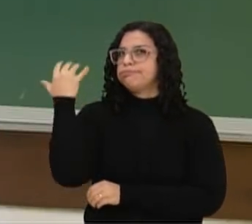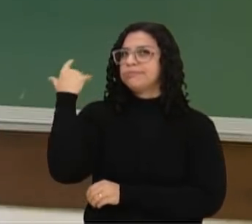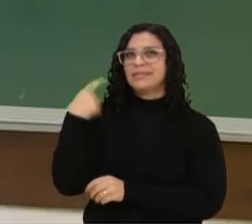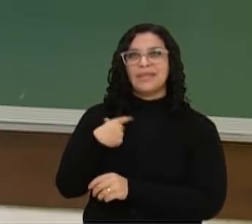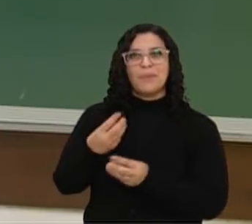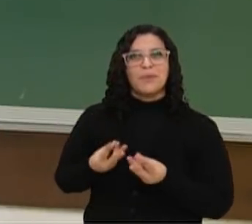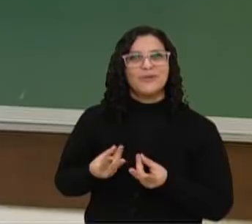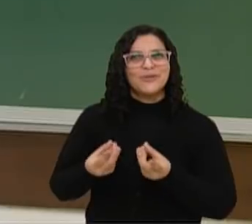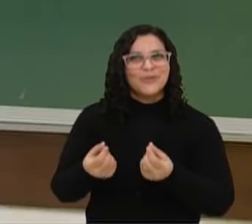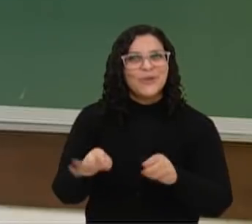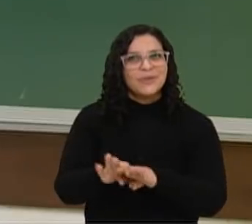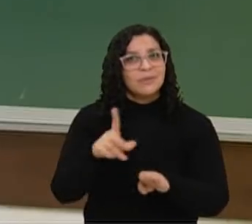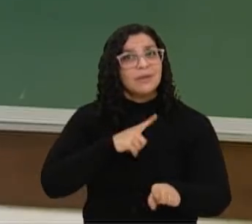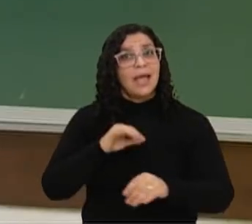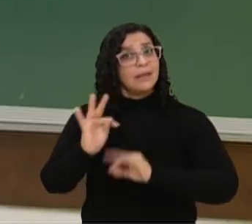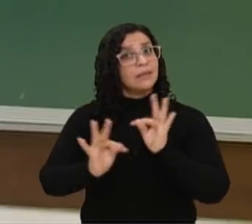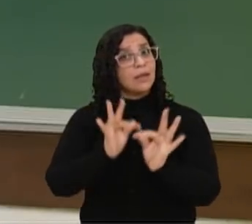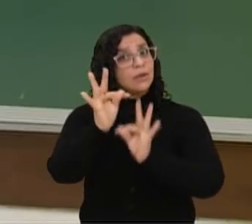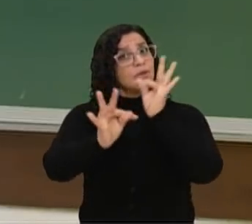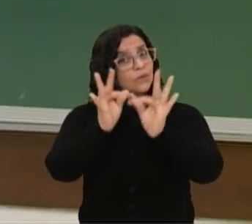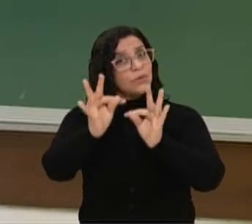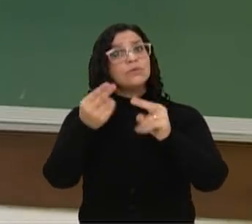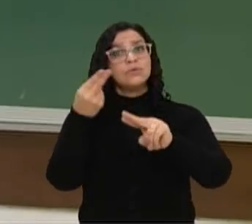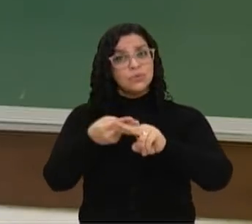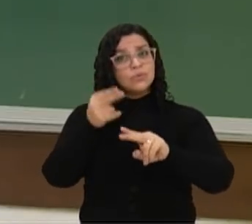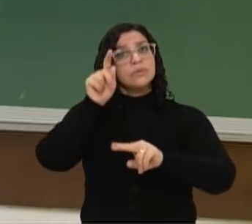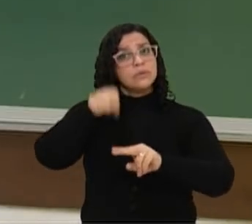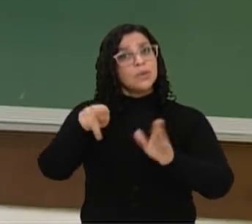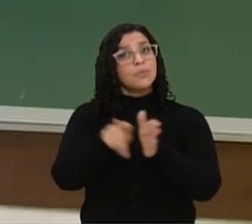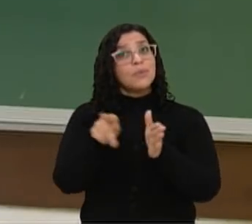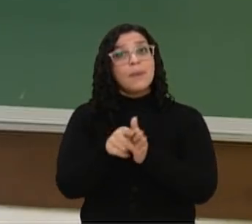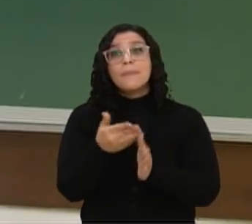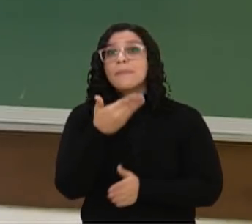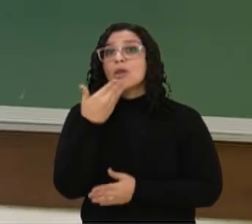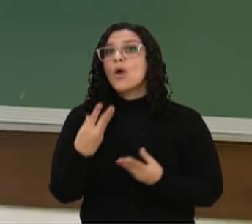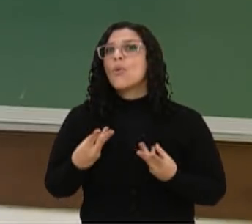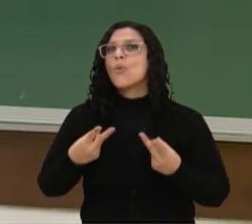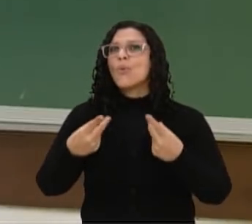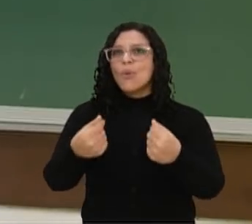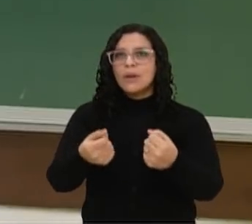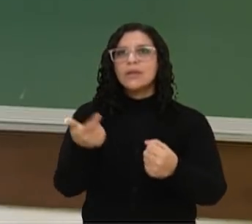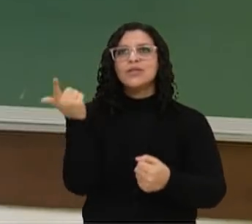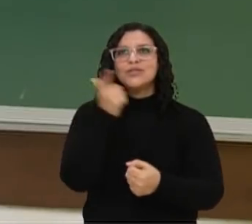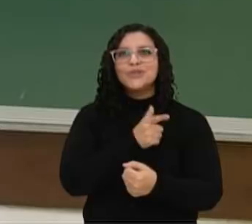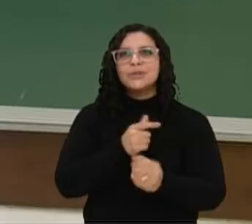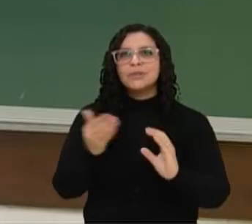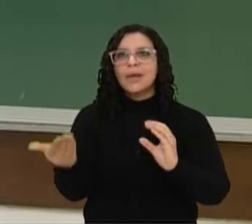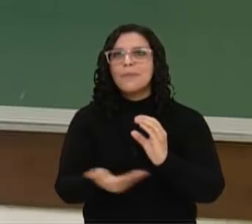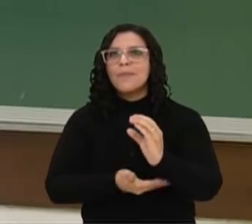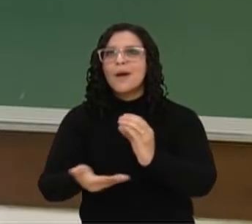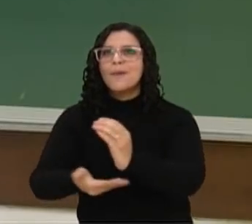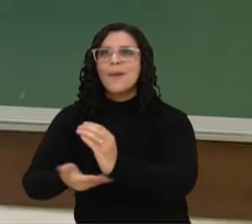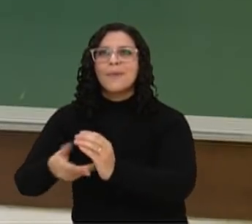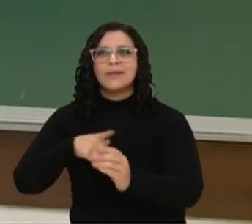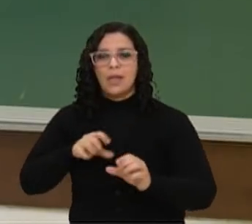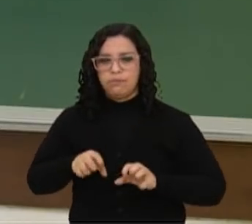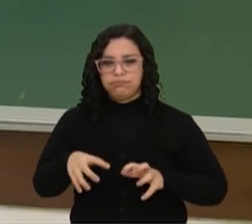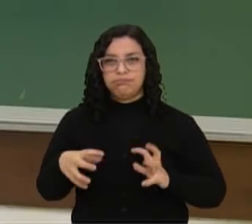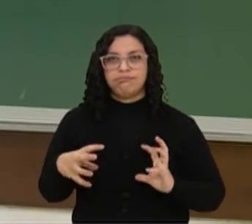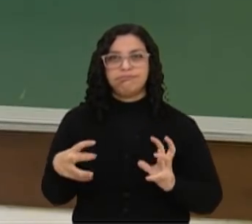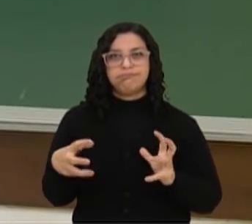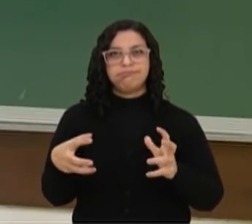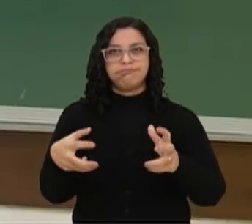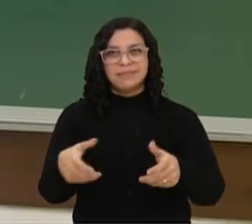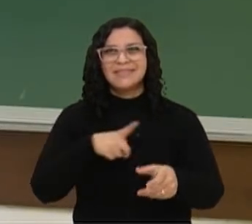Tecnologia. Então, existe tecnologia empregada para melhorar as condições do agronegócio,